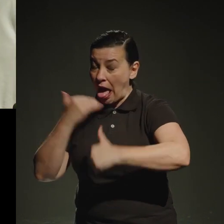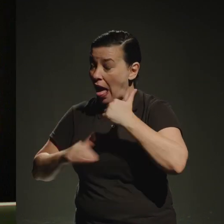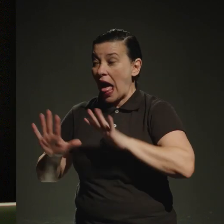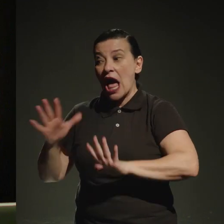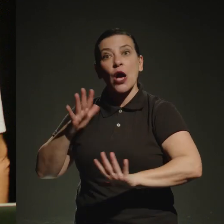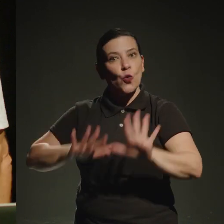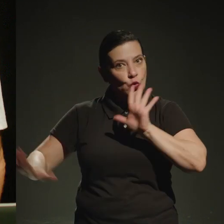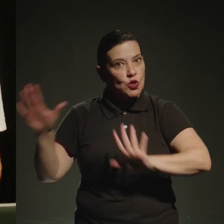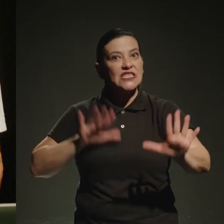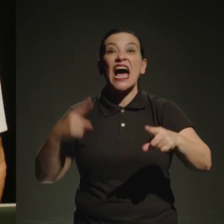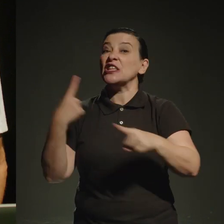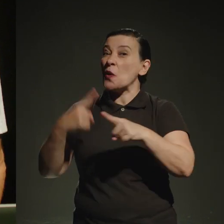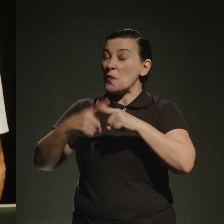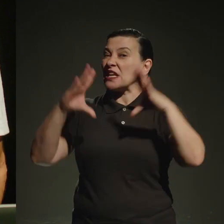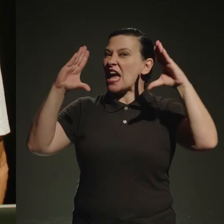madrugada.